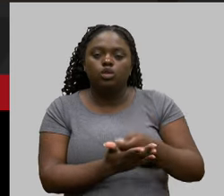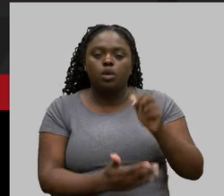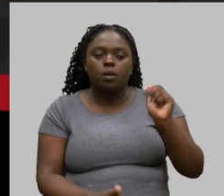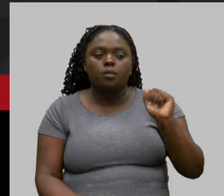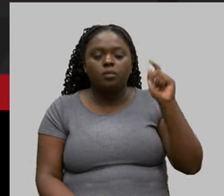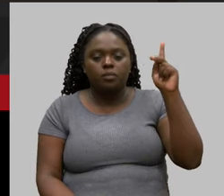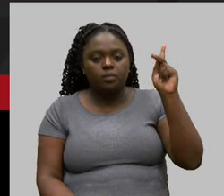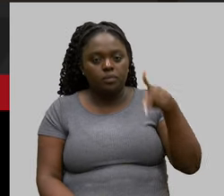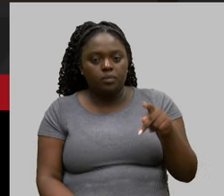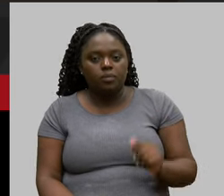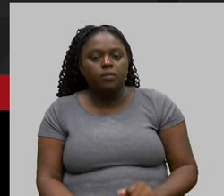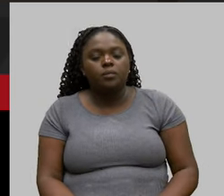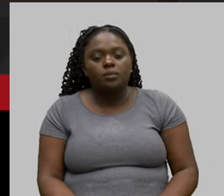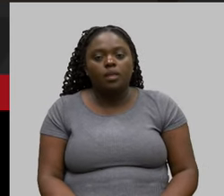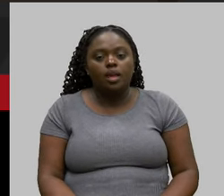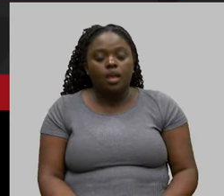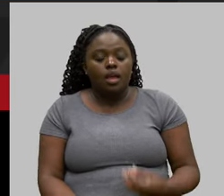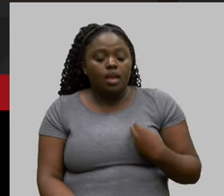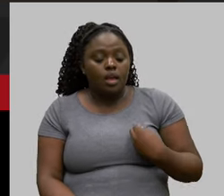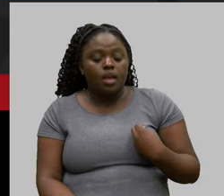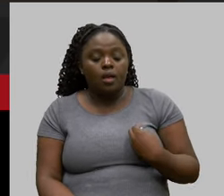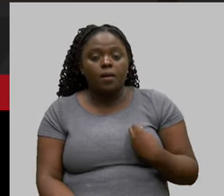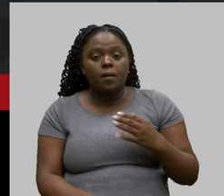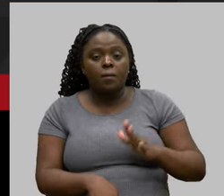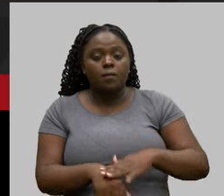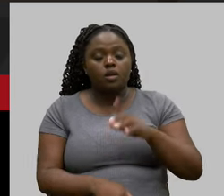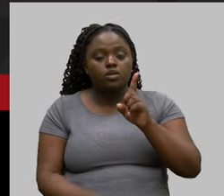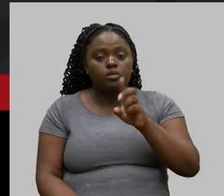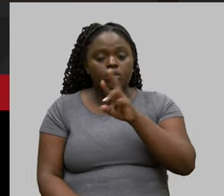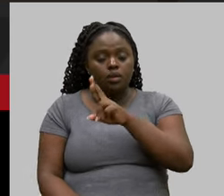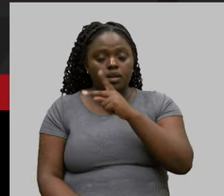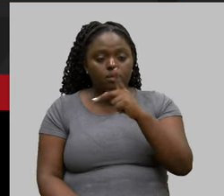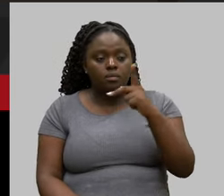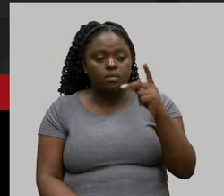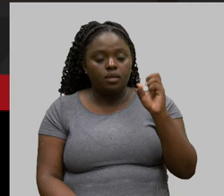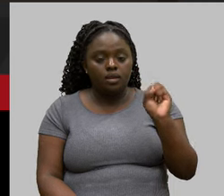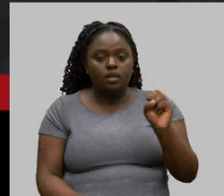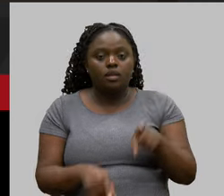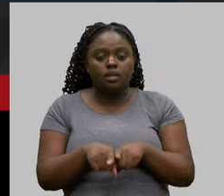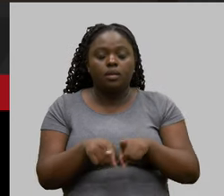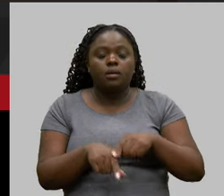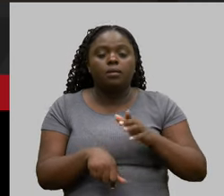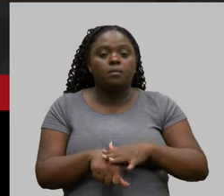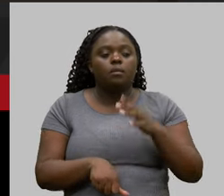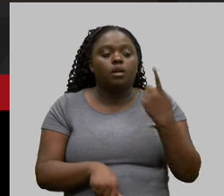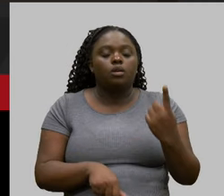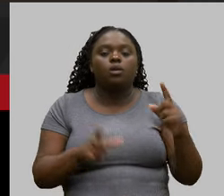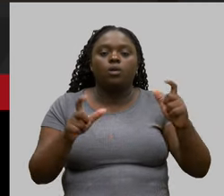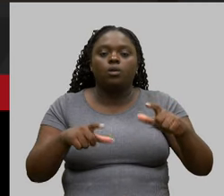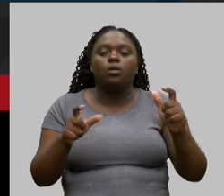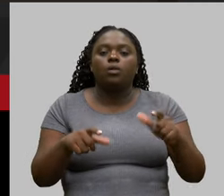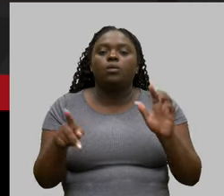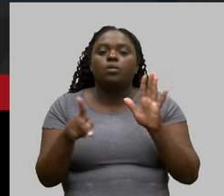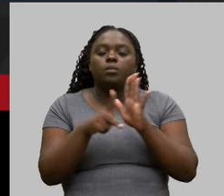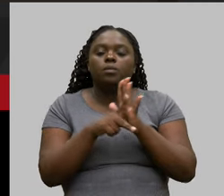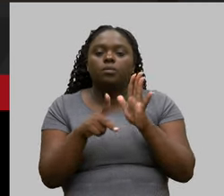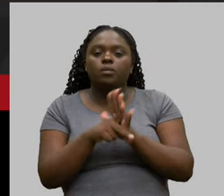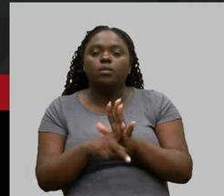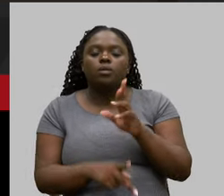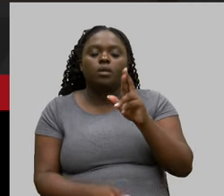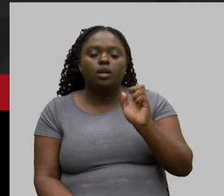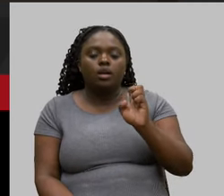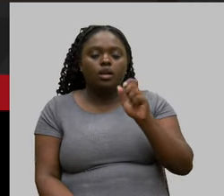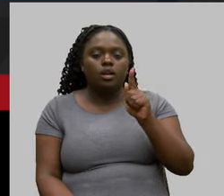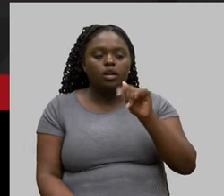vedação à existência de mais de um rpps e de mais de uma unidade gestora no respectivo regime de cada ente